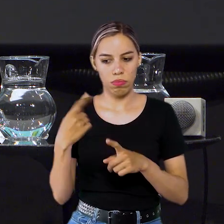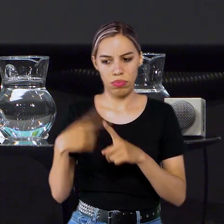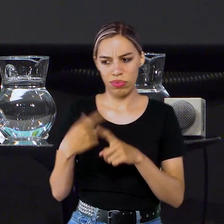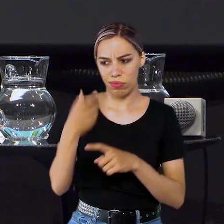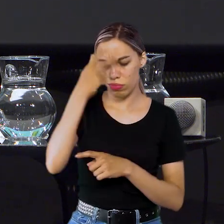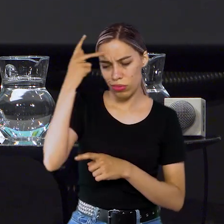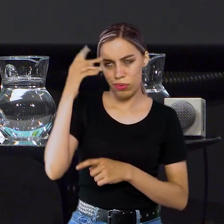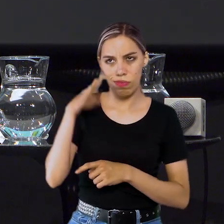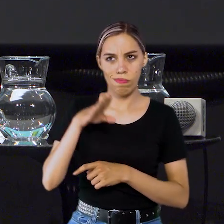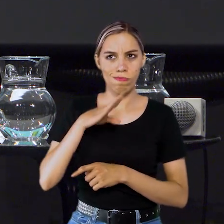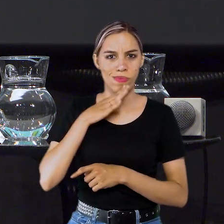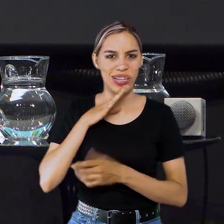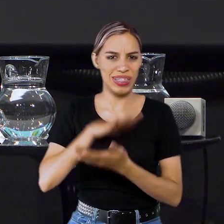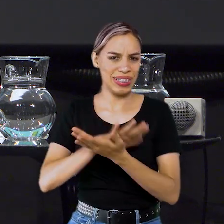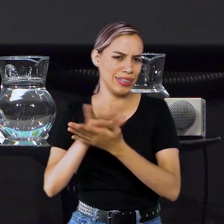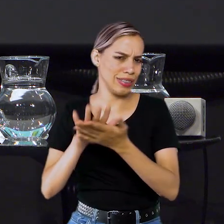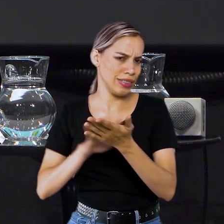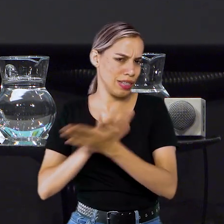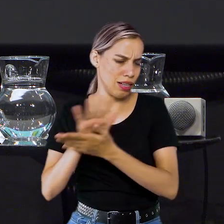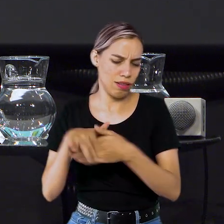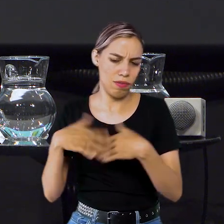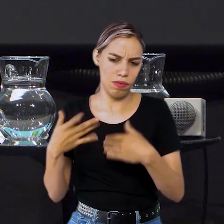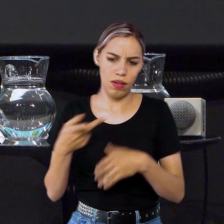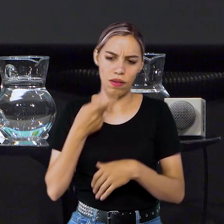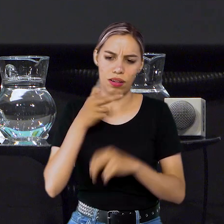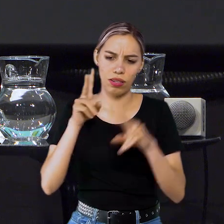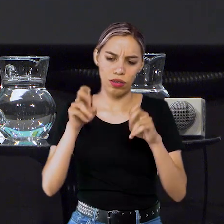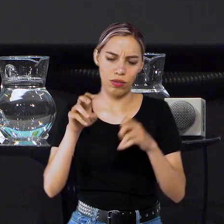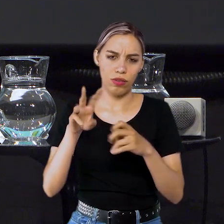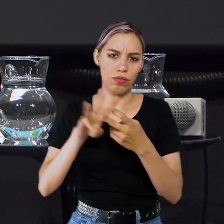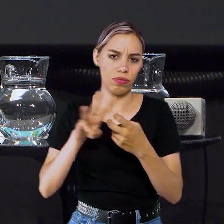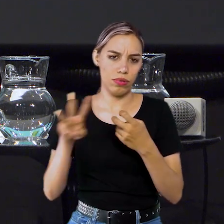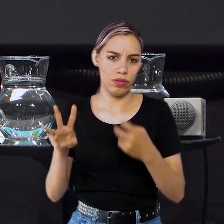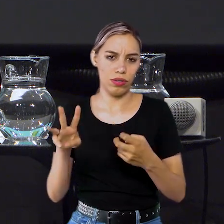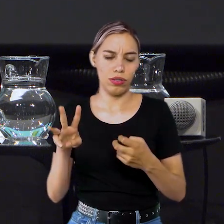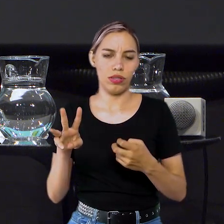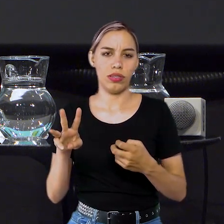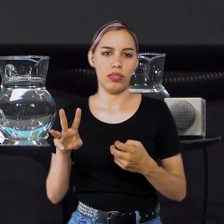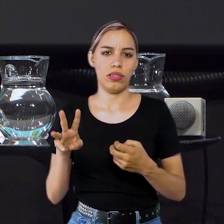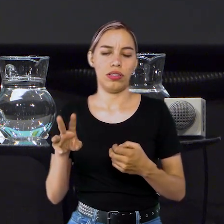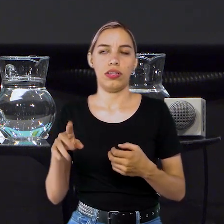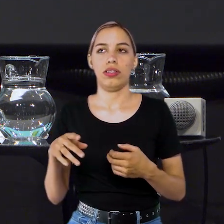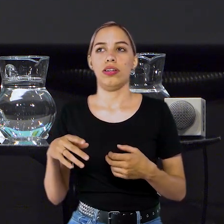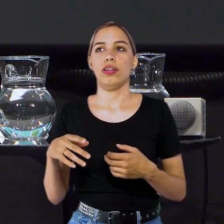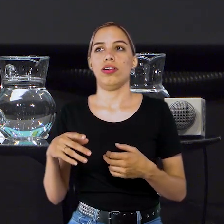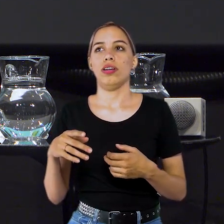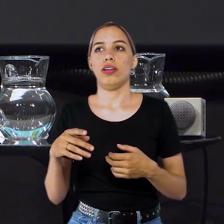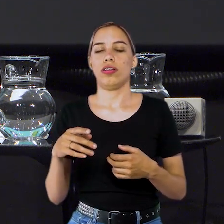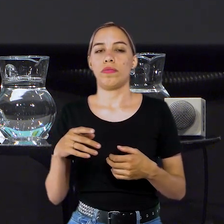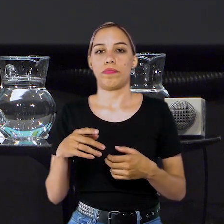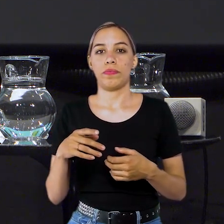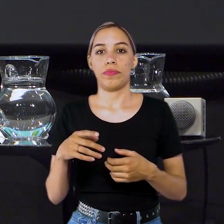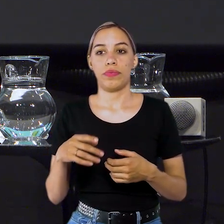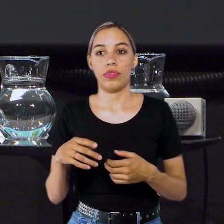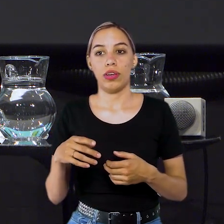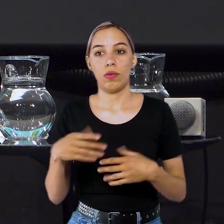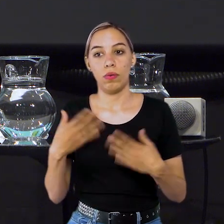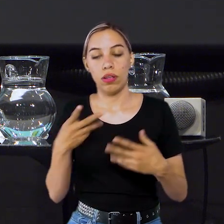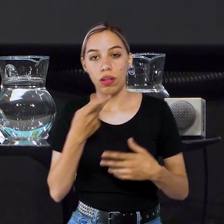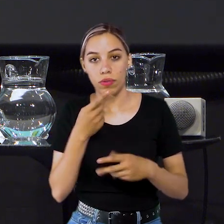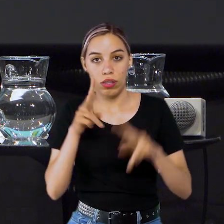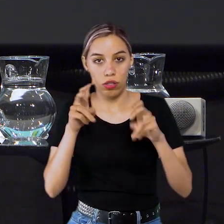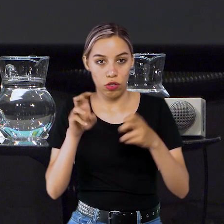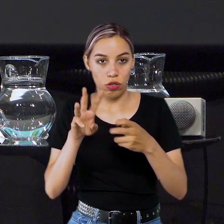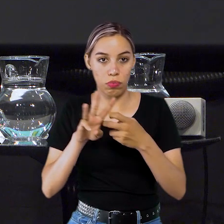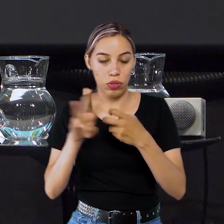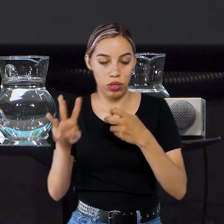mínima de conhecimentos, né? Quando fala dos indígenas, né? Porque os indígenas têm cultura, inclusive